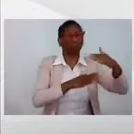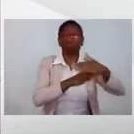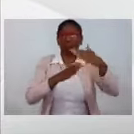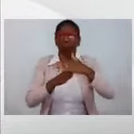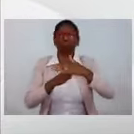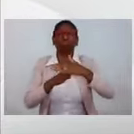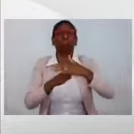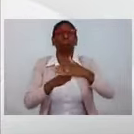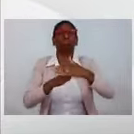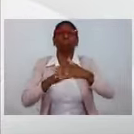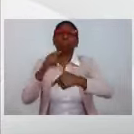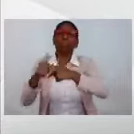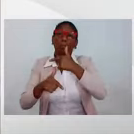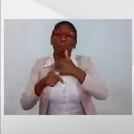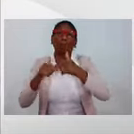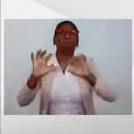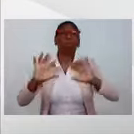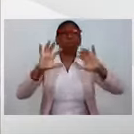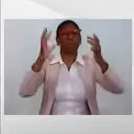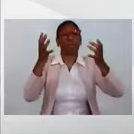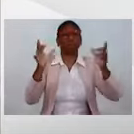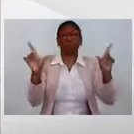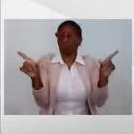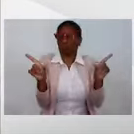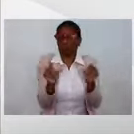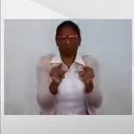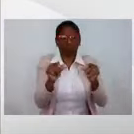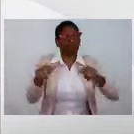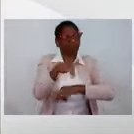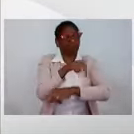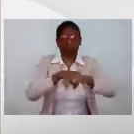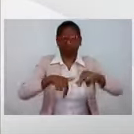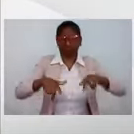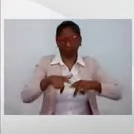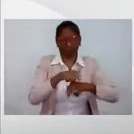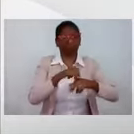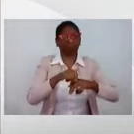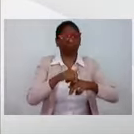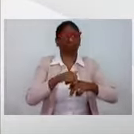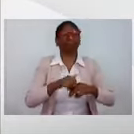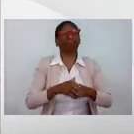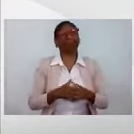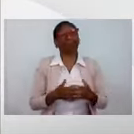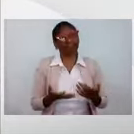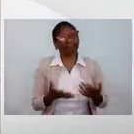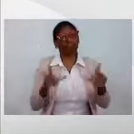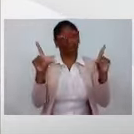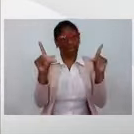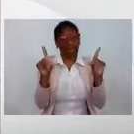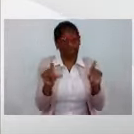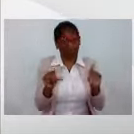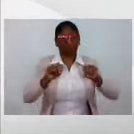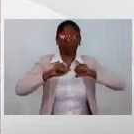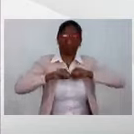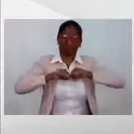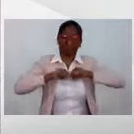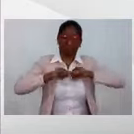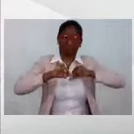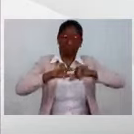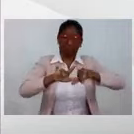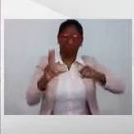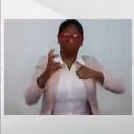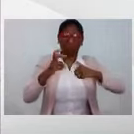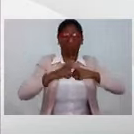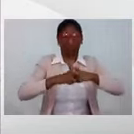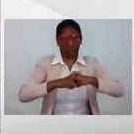de atividade ou pelo menos redução de possibilidades de aglomeração, como forma de reduzir a disseminação do vírus, que é